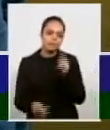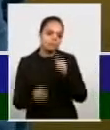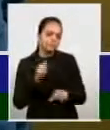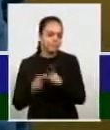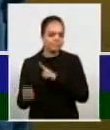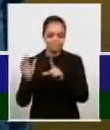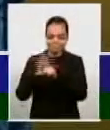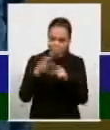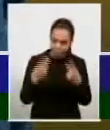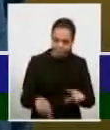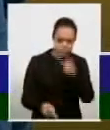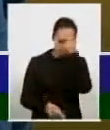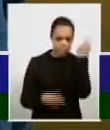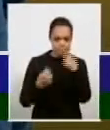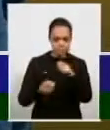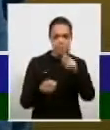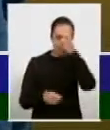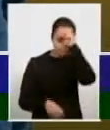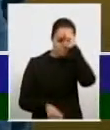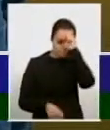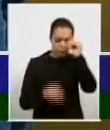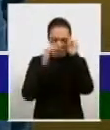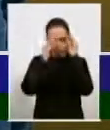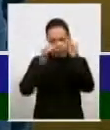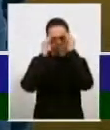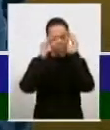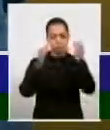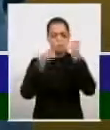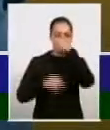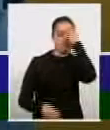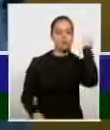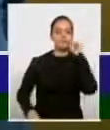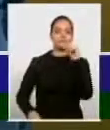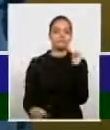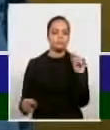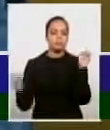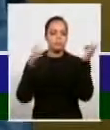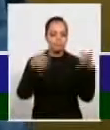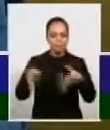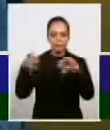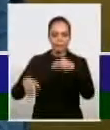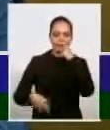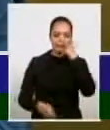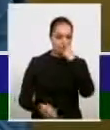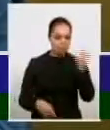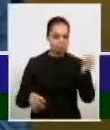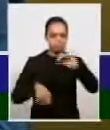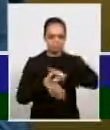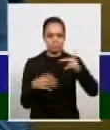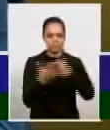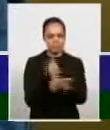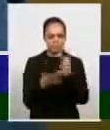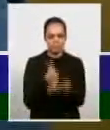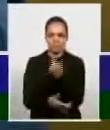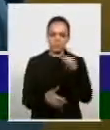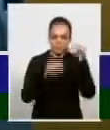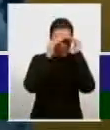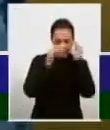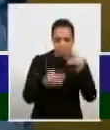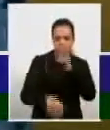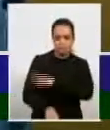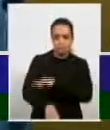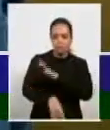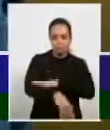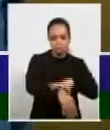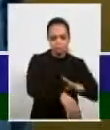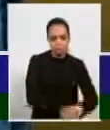leis para isso. As pessoas precisam aprender a se respeitar. As pessoas jogam lixo em lugar indevido, não respeitam sinalização de trânsito,